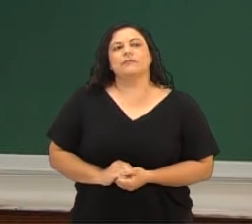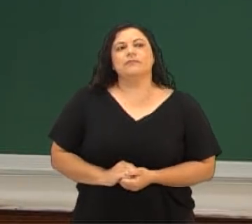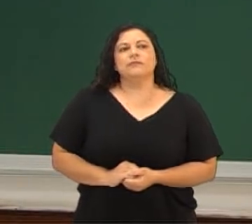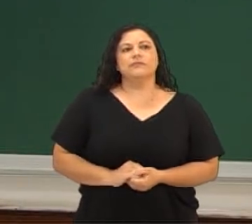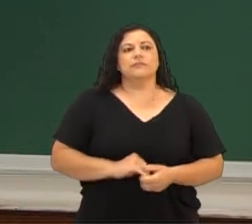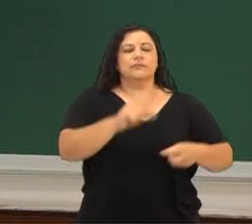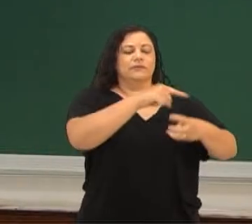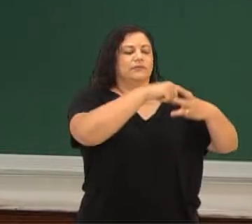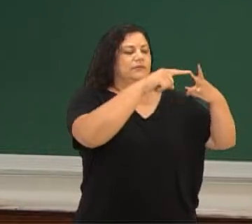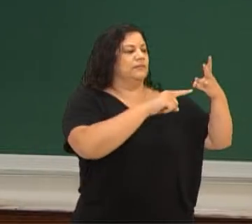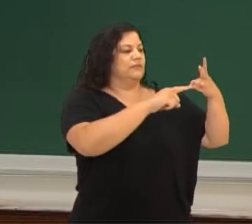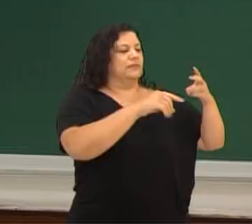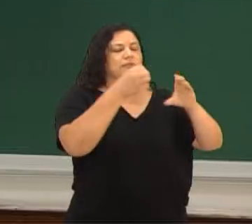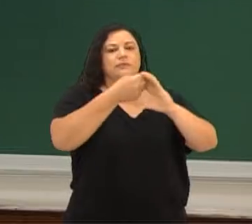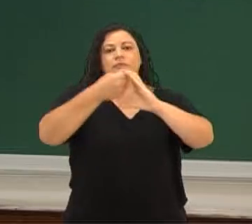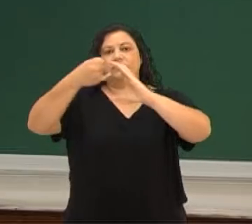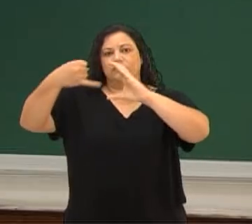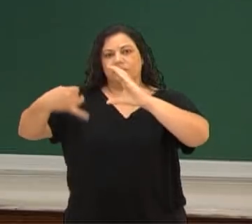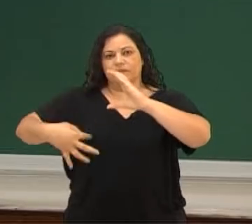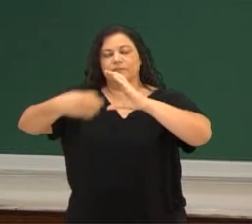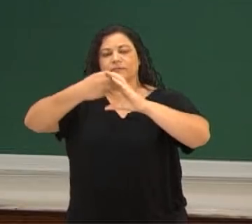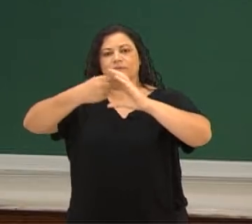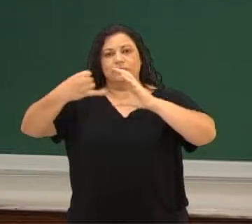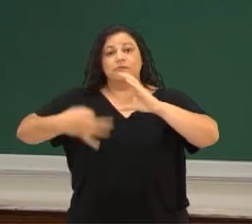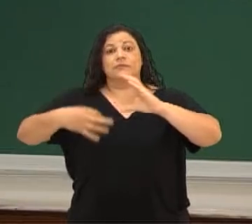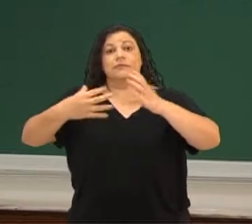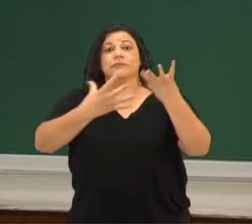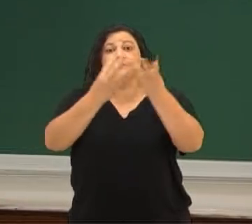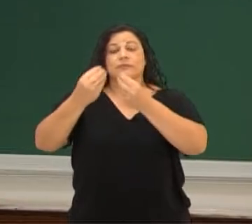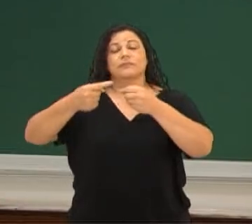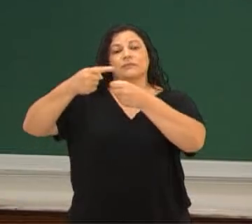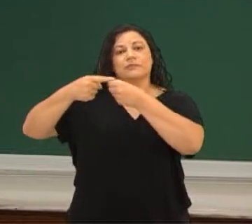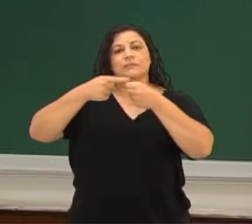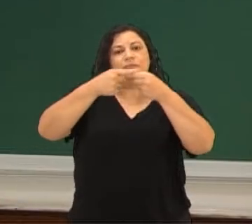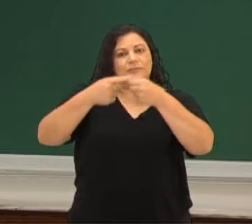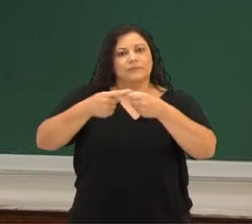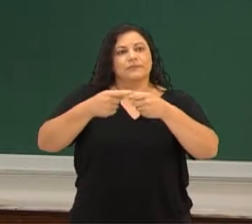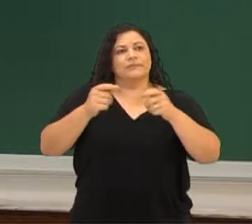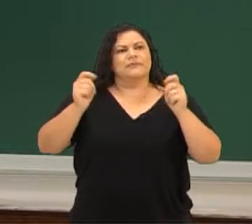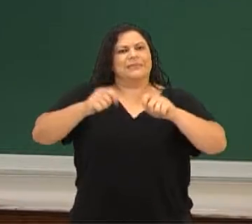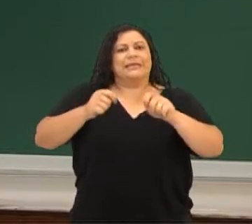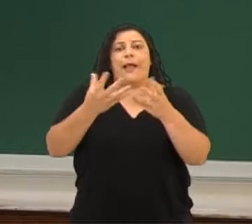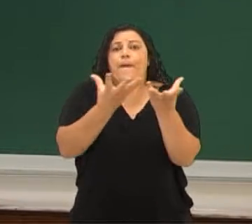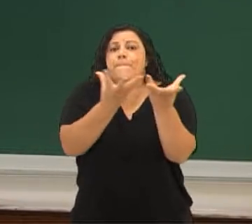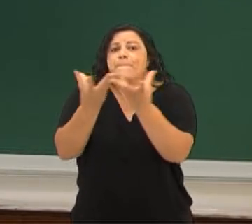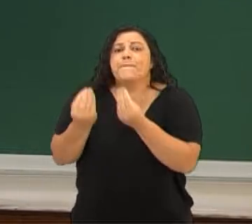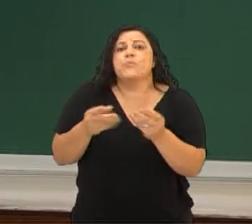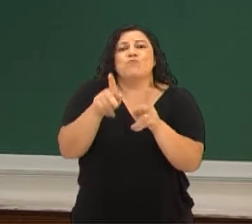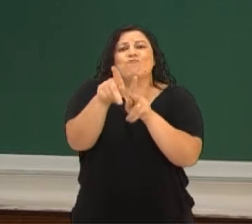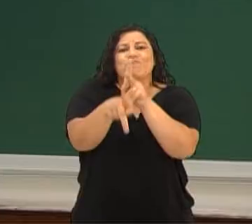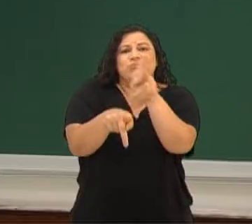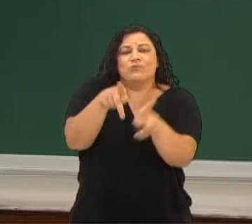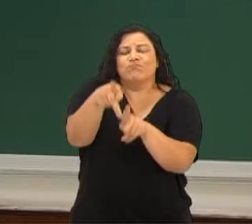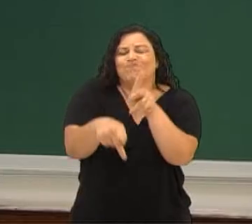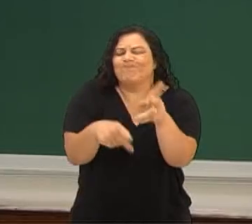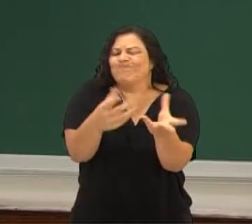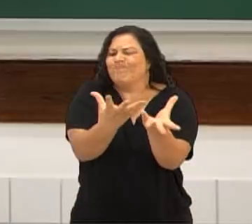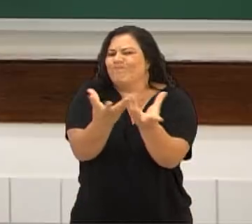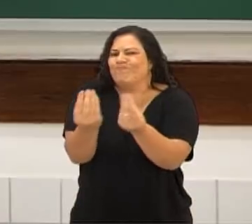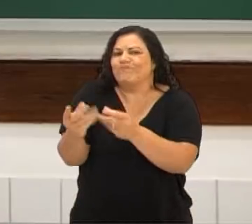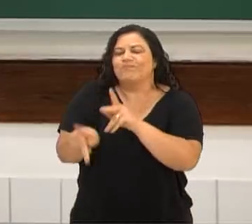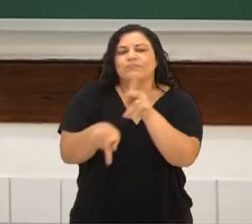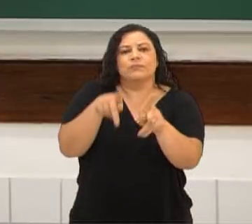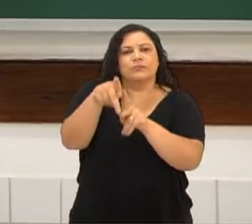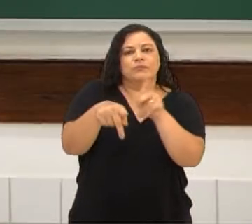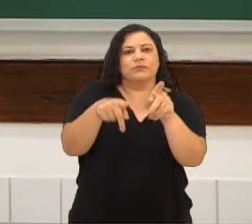Tem 3 características de muitas cidades africanas, que elas são superpovoadas, são